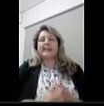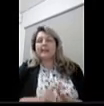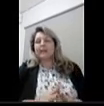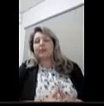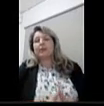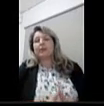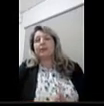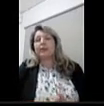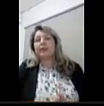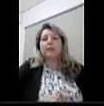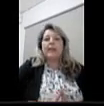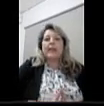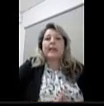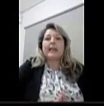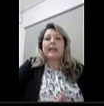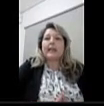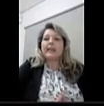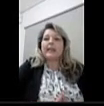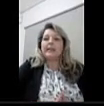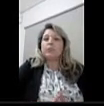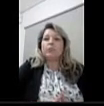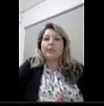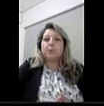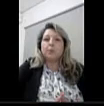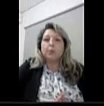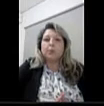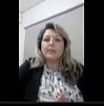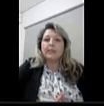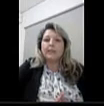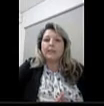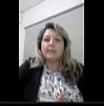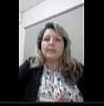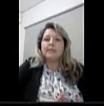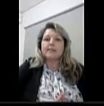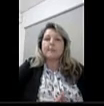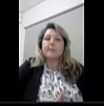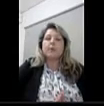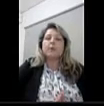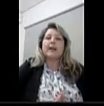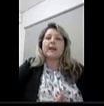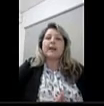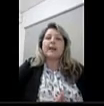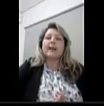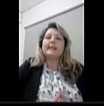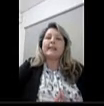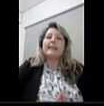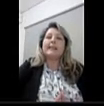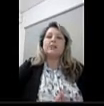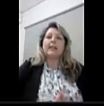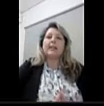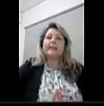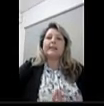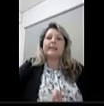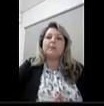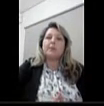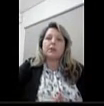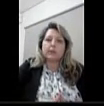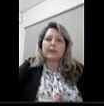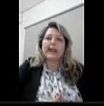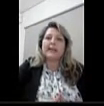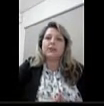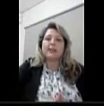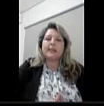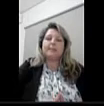né, esse garoto que eu atendo, isso ajuda muito essa criança quando ela entende que ela tem uma